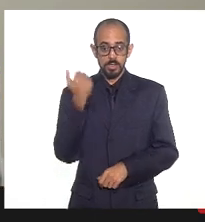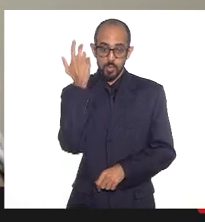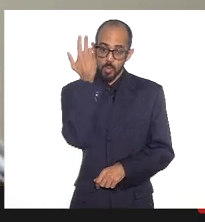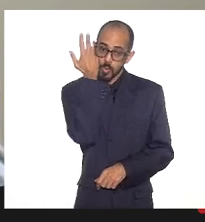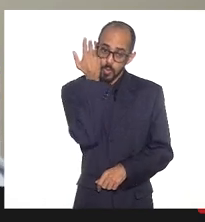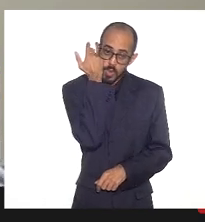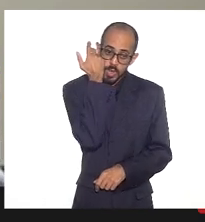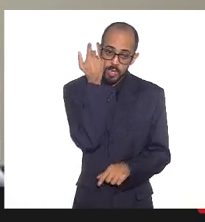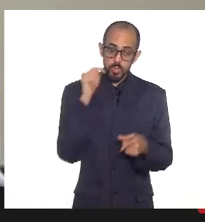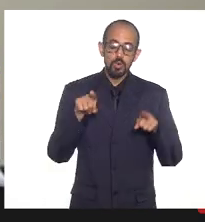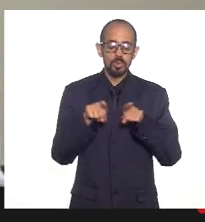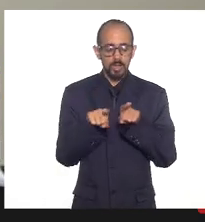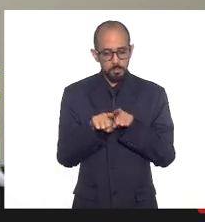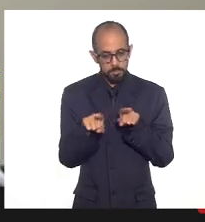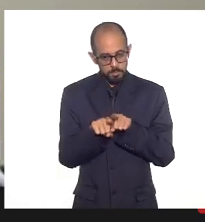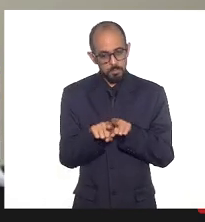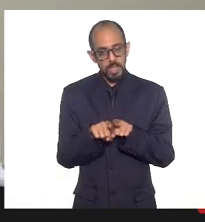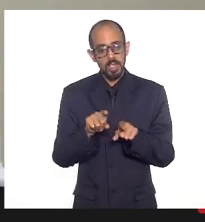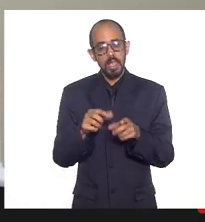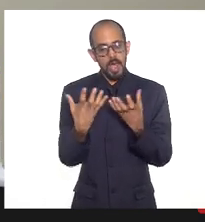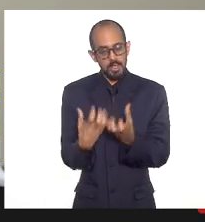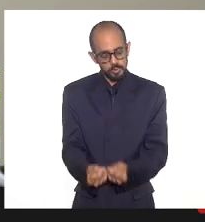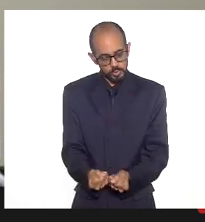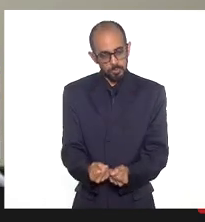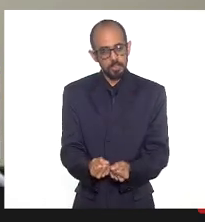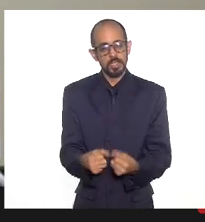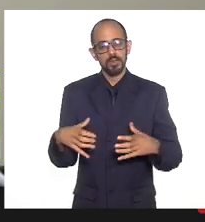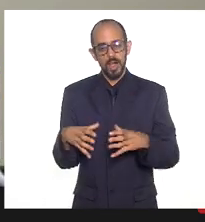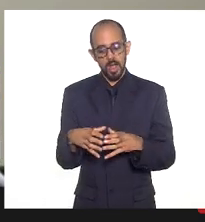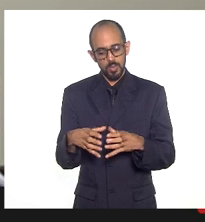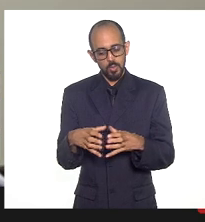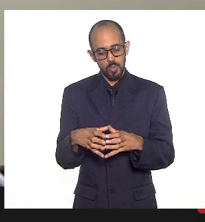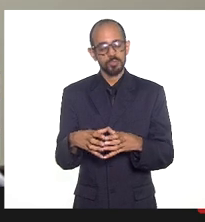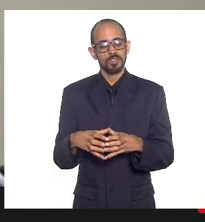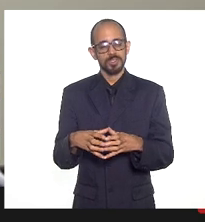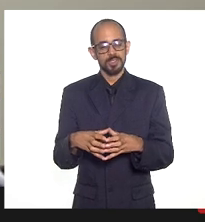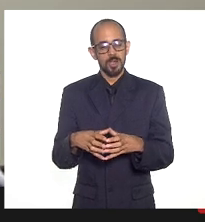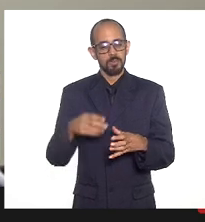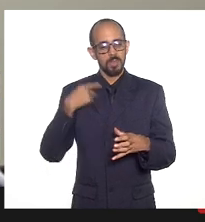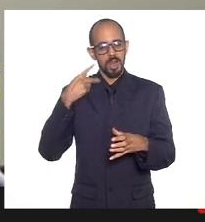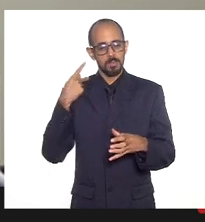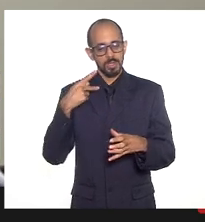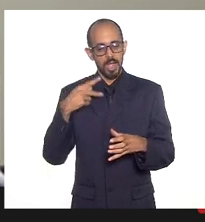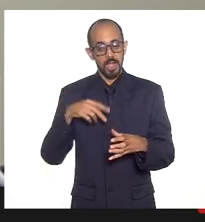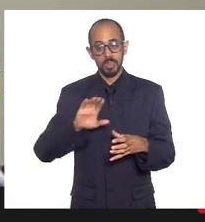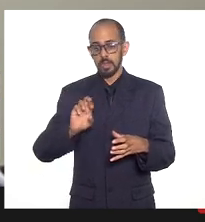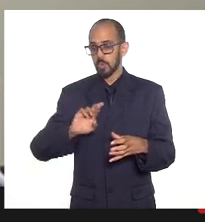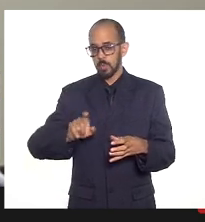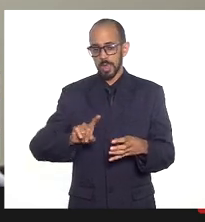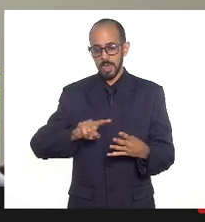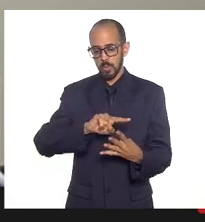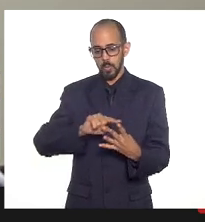Coelho, de imediato, aderiram à frente. Portanto, são não apenas nós quatro, mas são eles